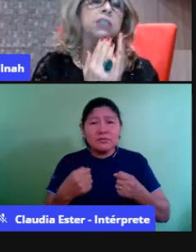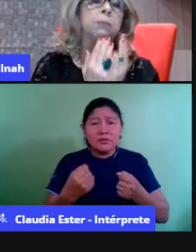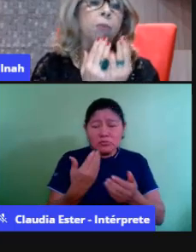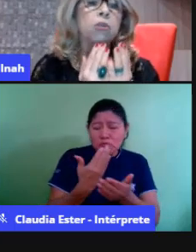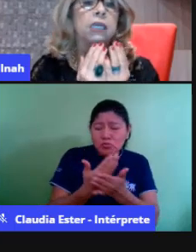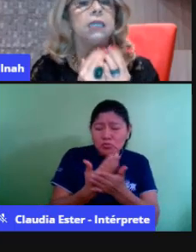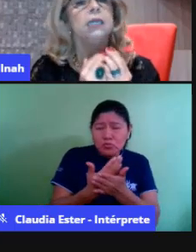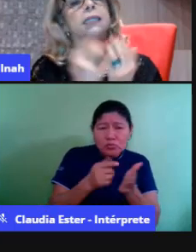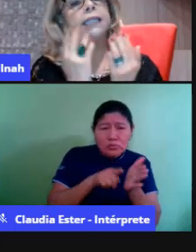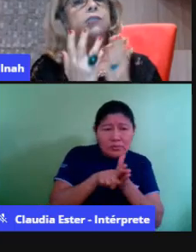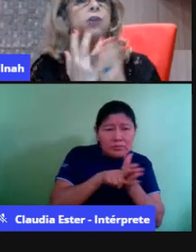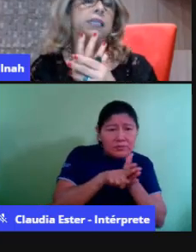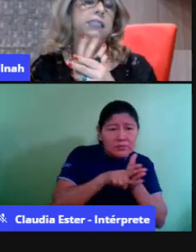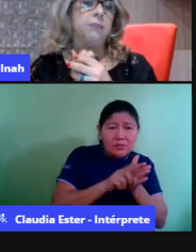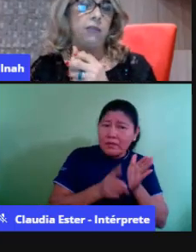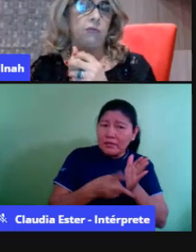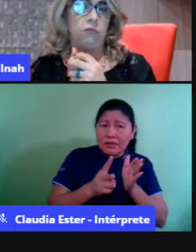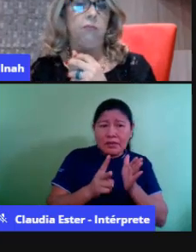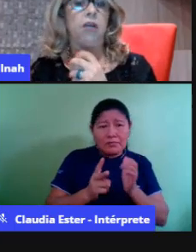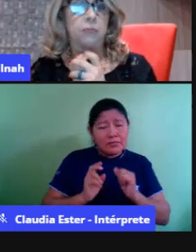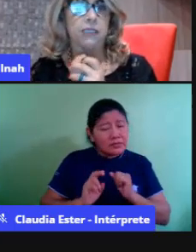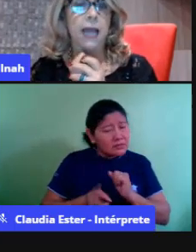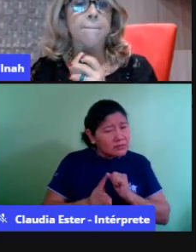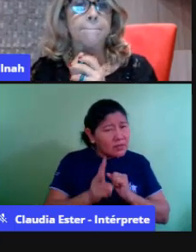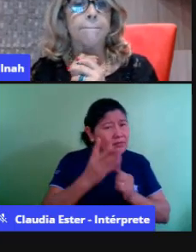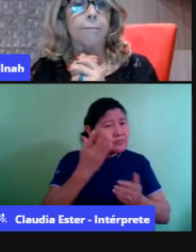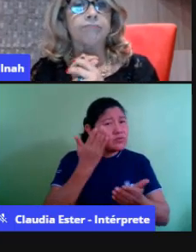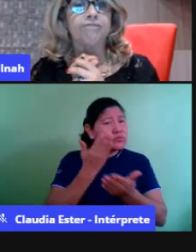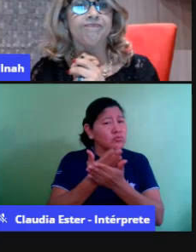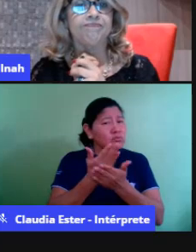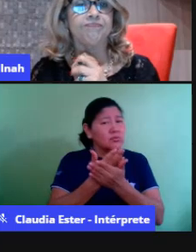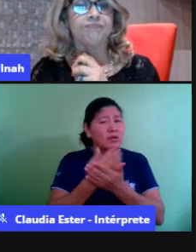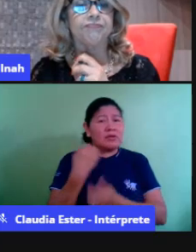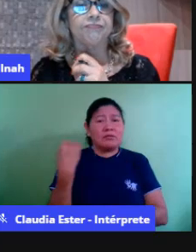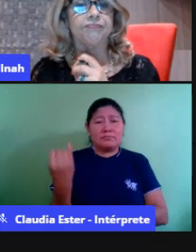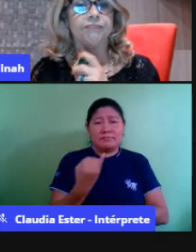que estar em constante busca desse conhecimento. Pode passar?